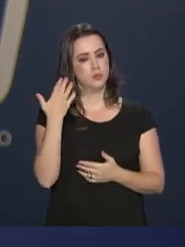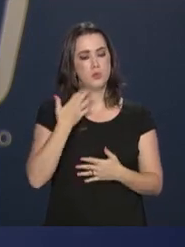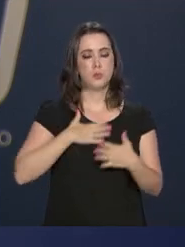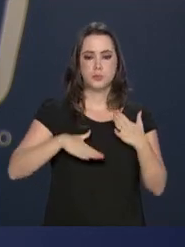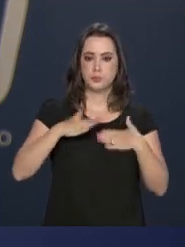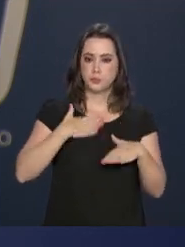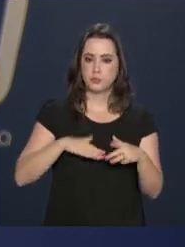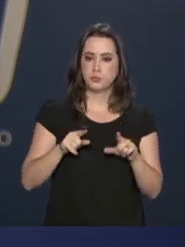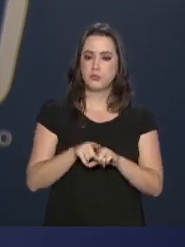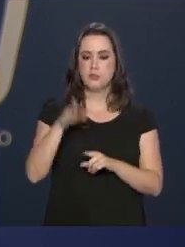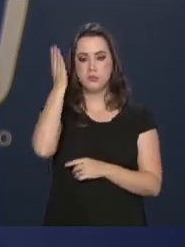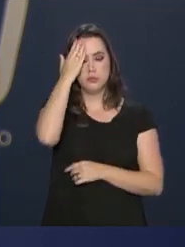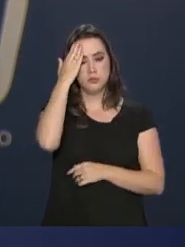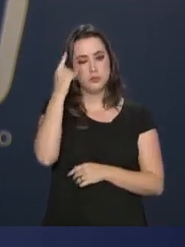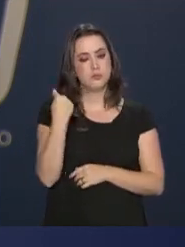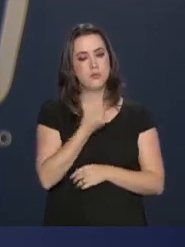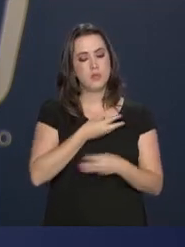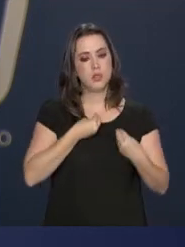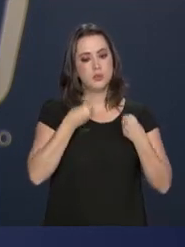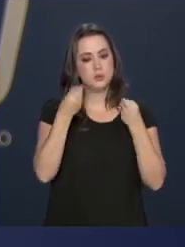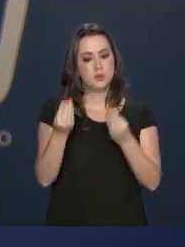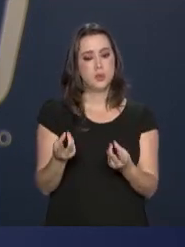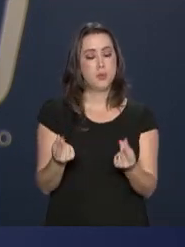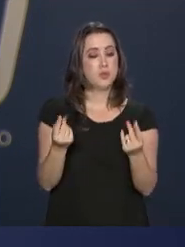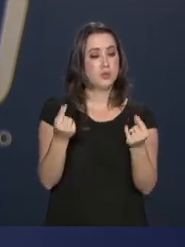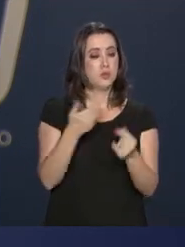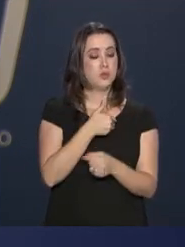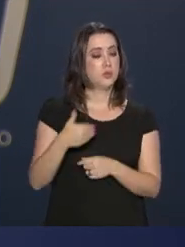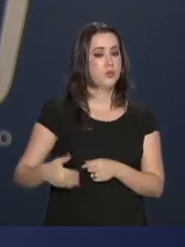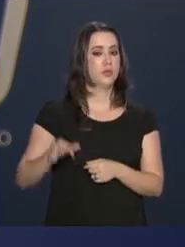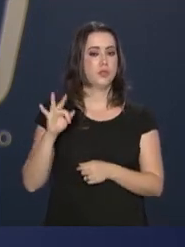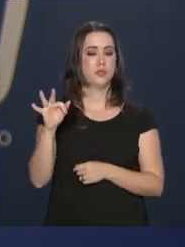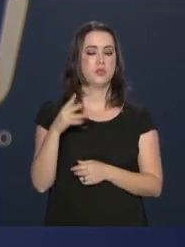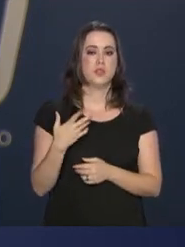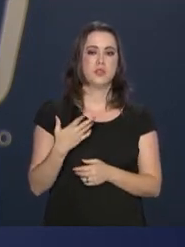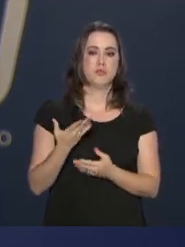tranquilidade, sabendo que estamos trazendo para os cofres públicos algo que nunca deveria ter saído.